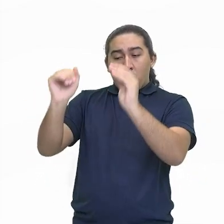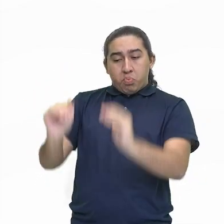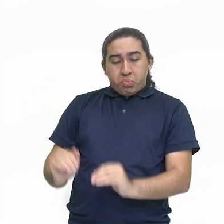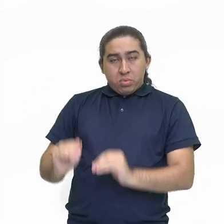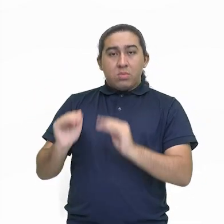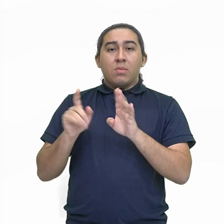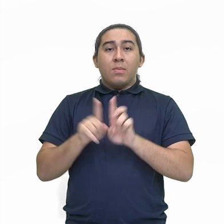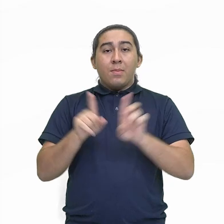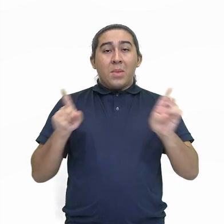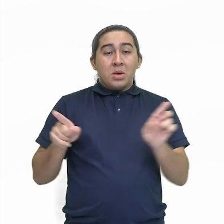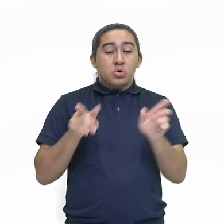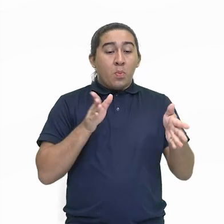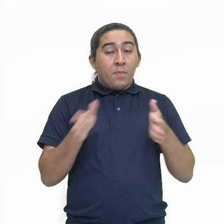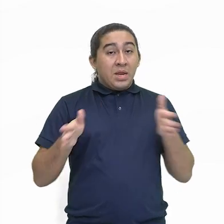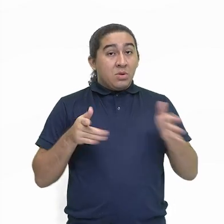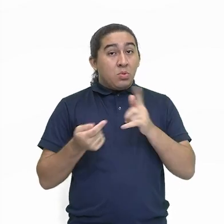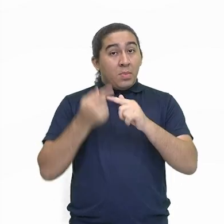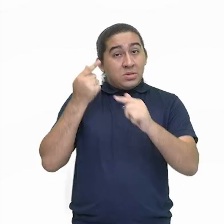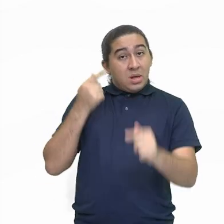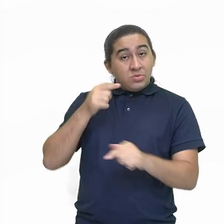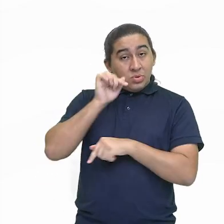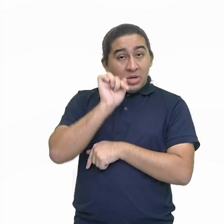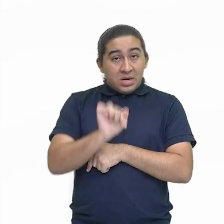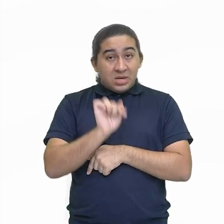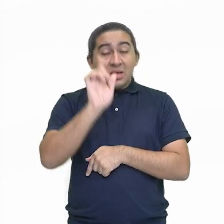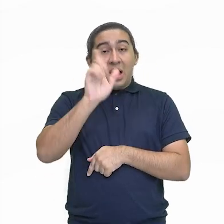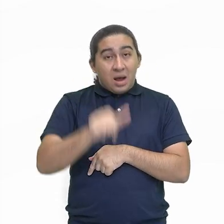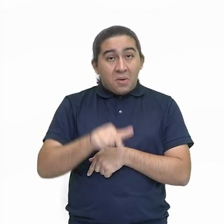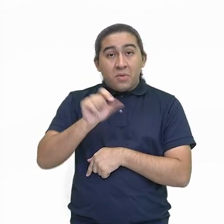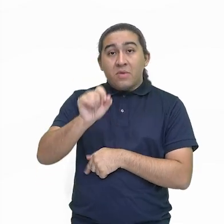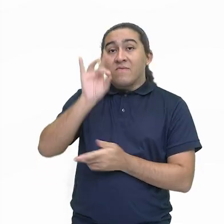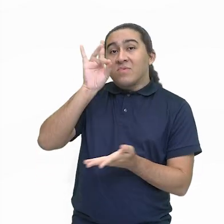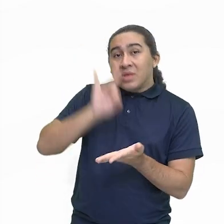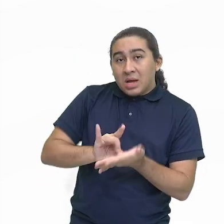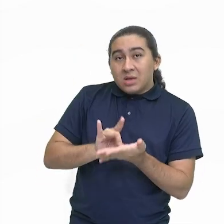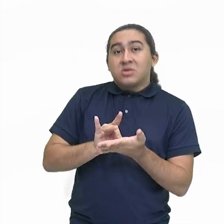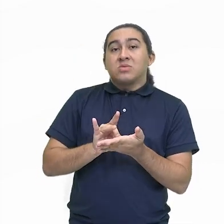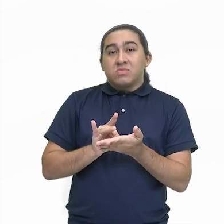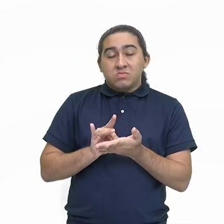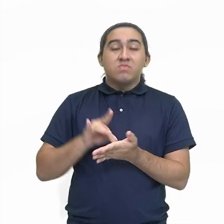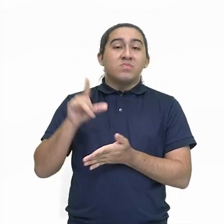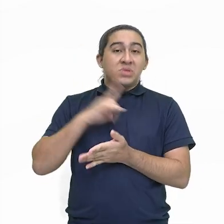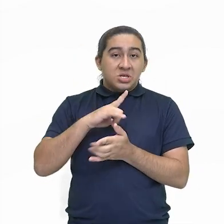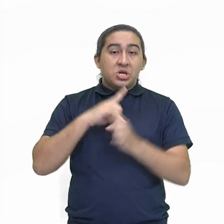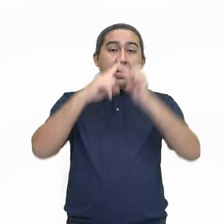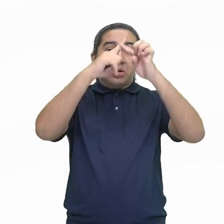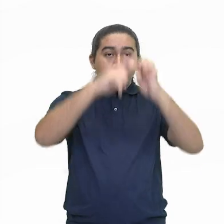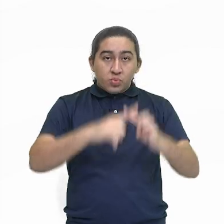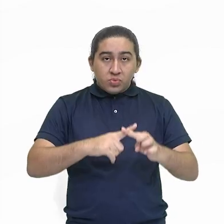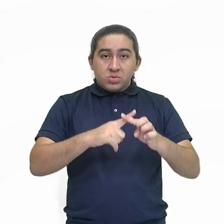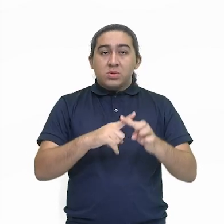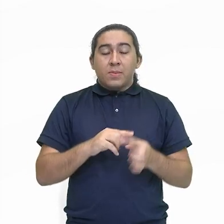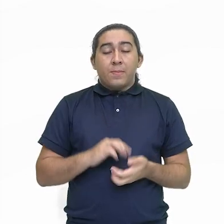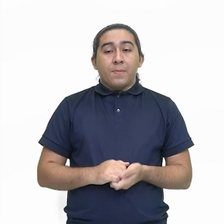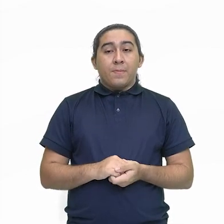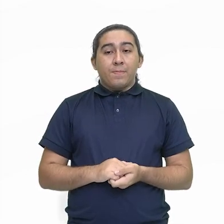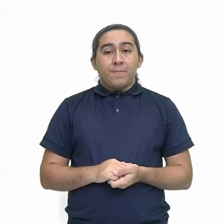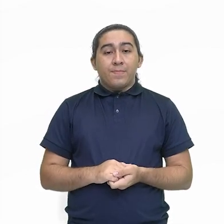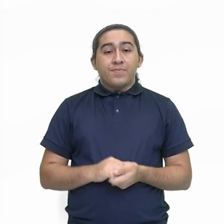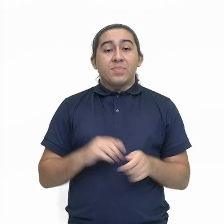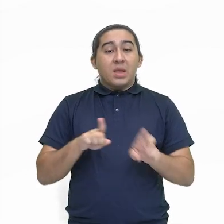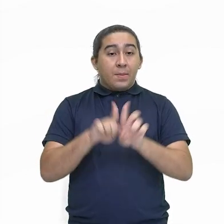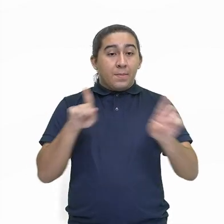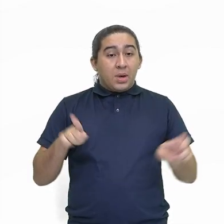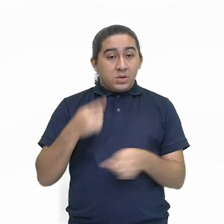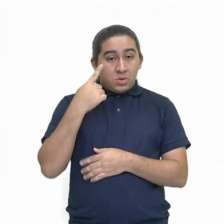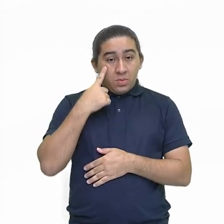Mas naquele período histórico era realmente de um grande embate. Porém, né, como a gente vai ver na próxima